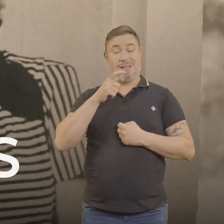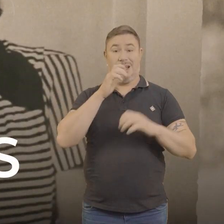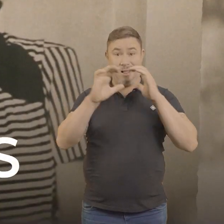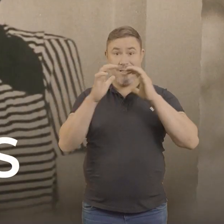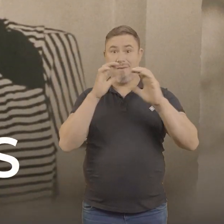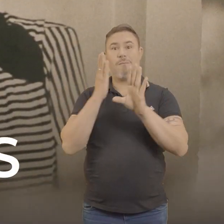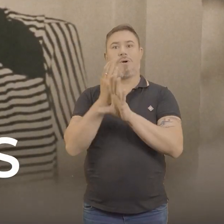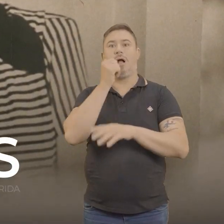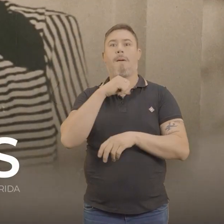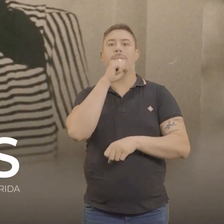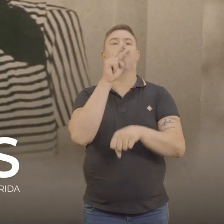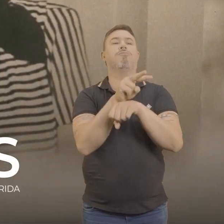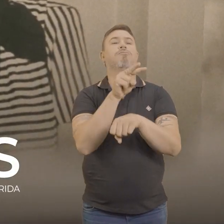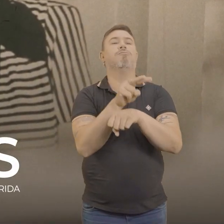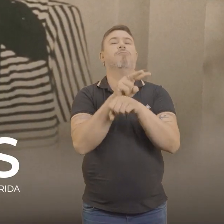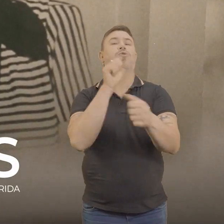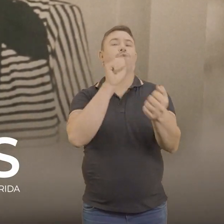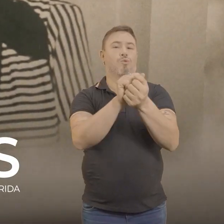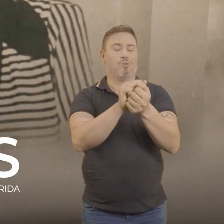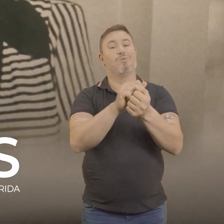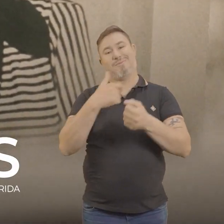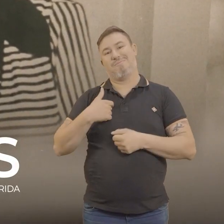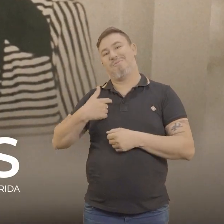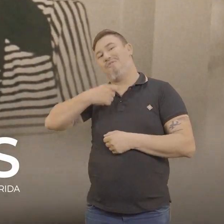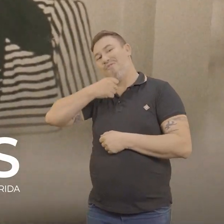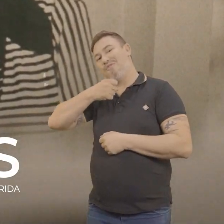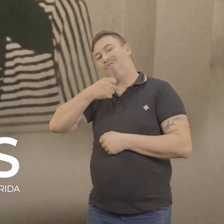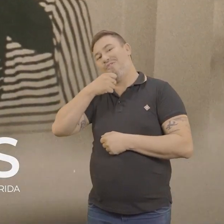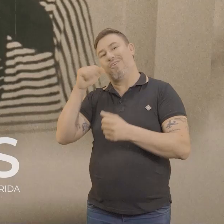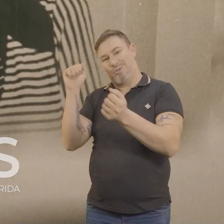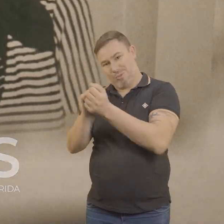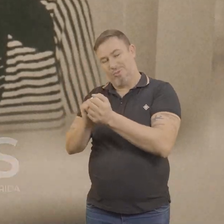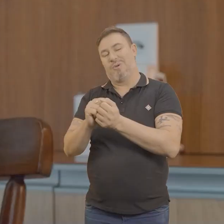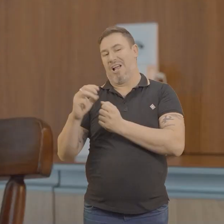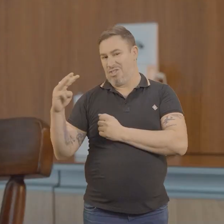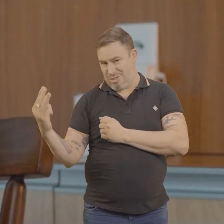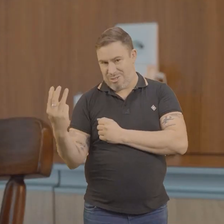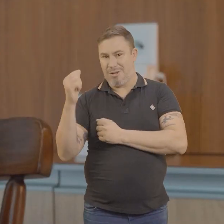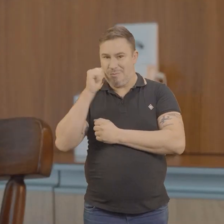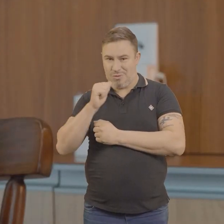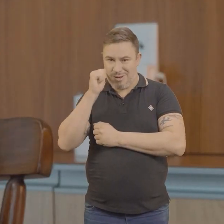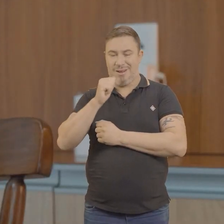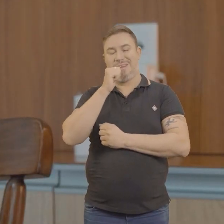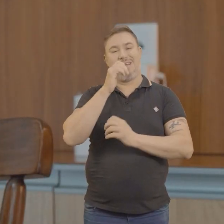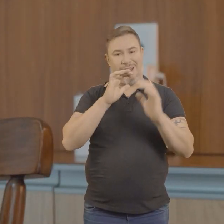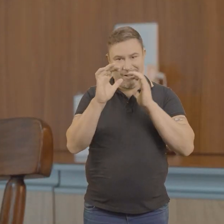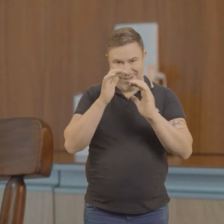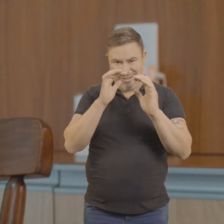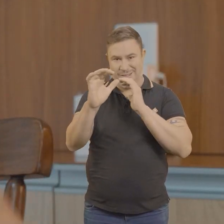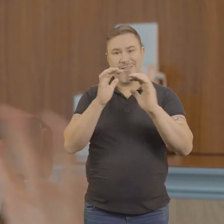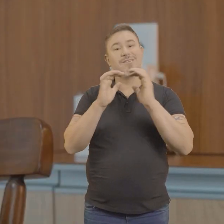ela negociou com meu avô para deixar as 3 Marias cantarem porque ela